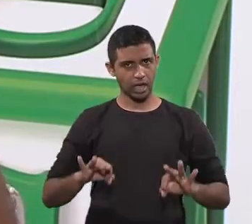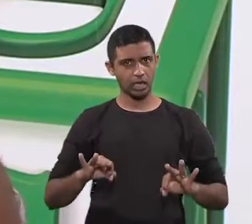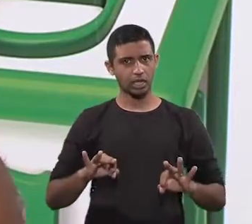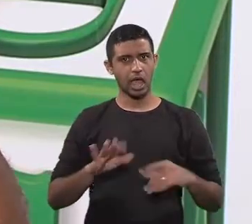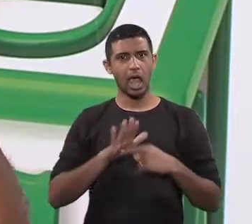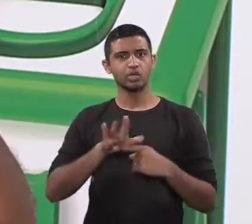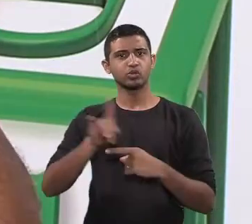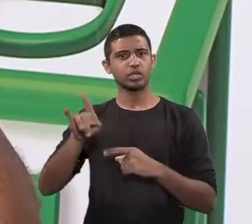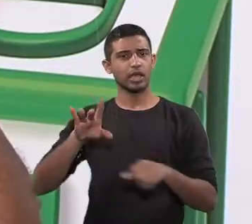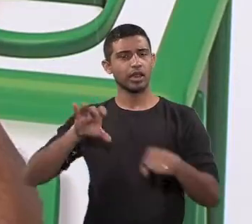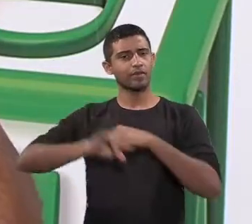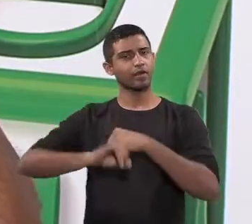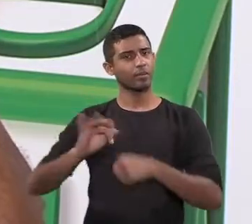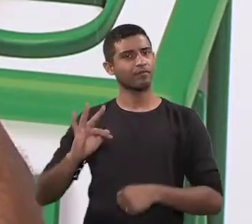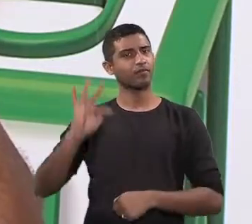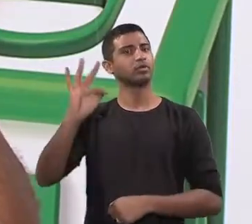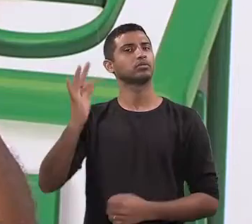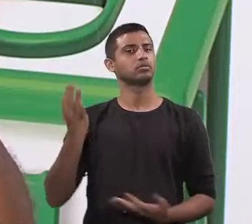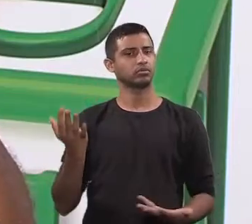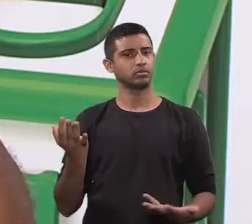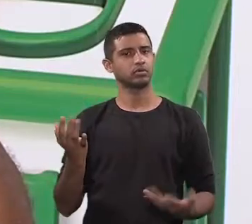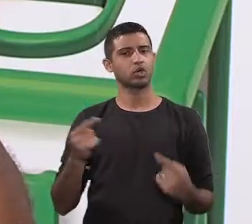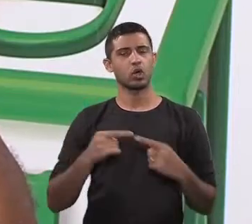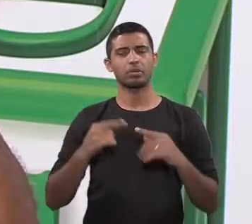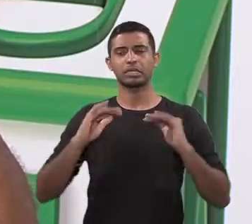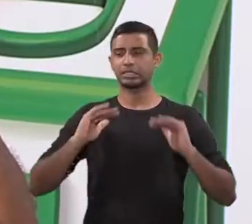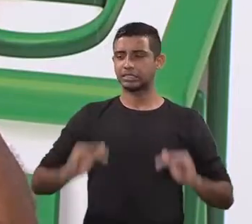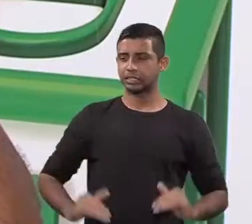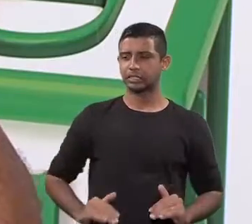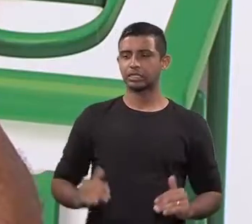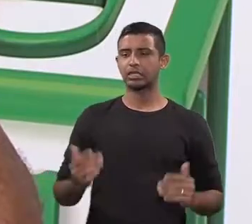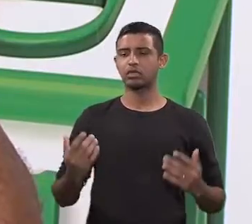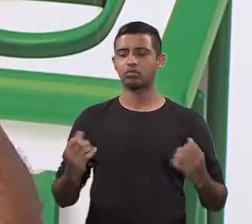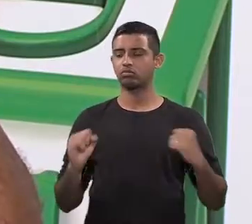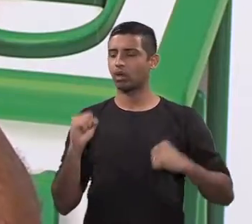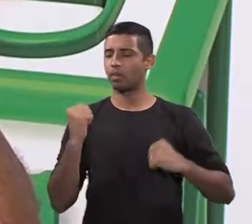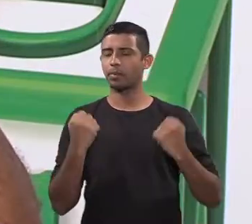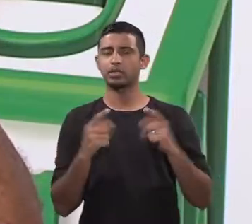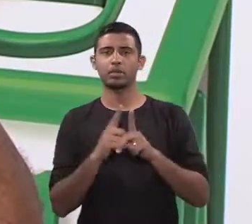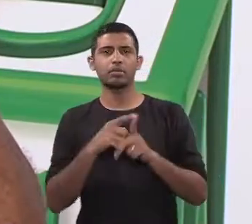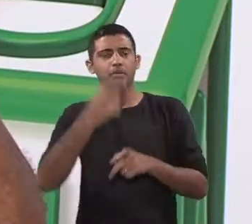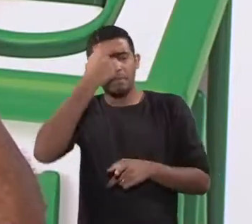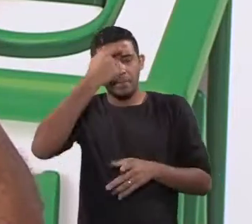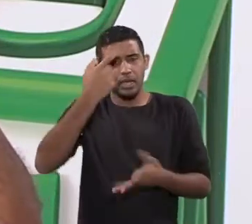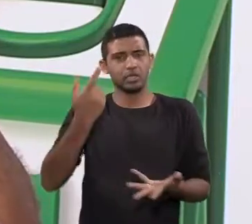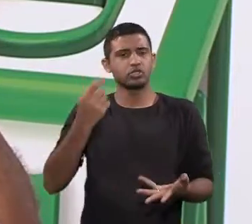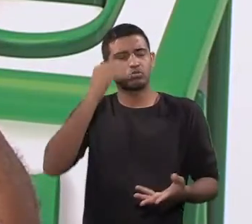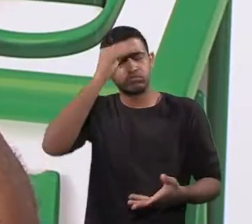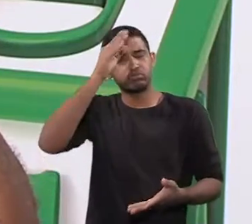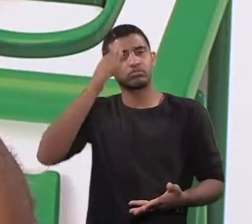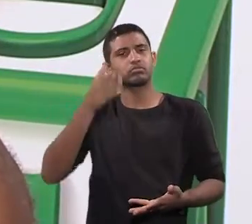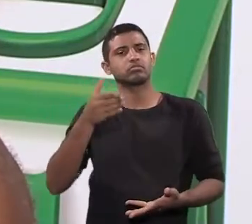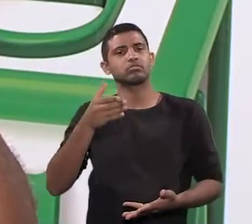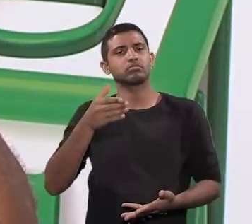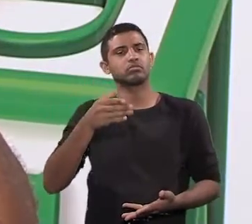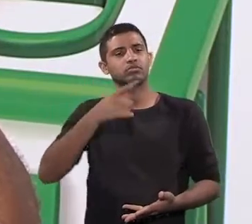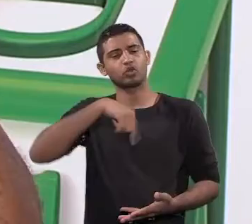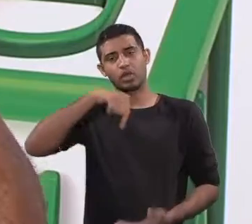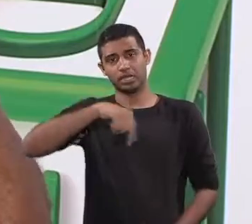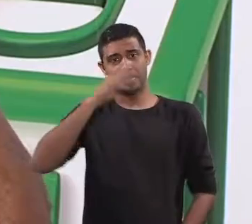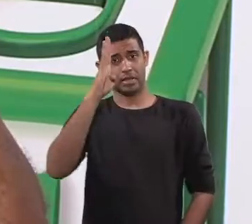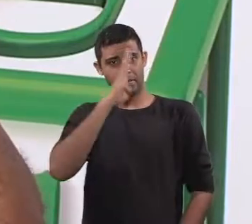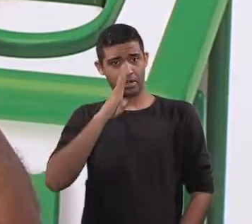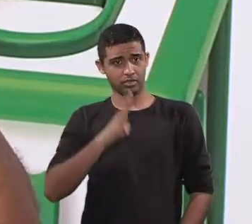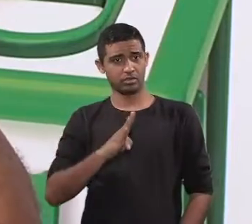serão importantes na formação dele como cidadão, cognitiva e de conhecimento, nós vamos ter,